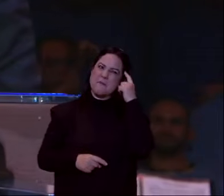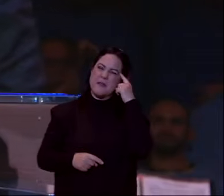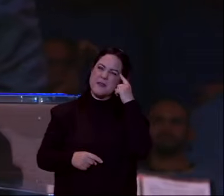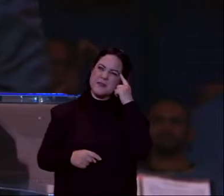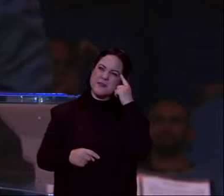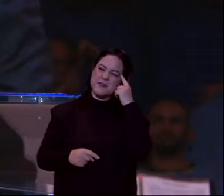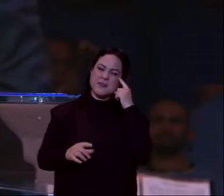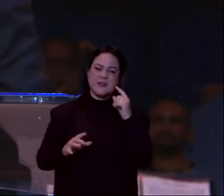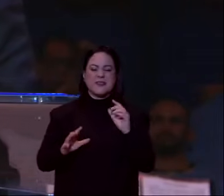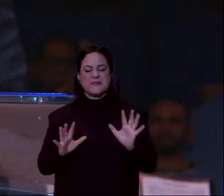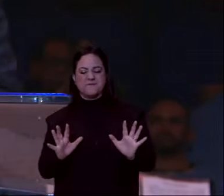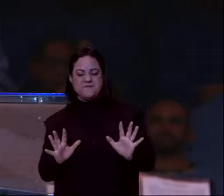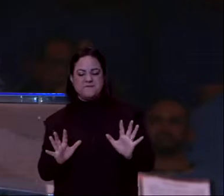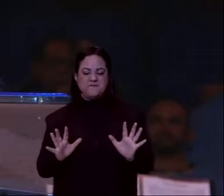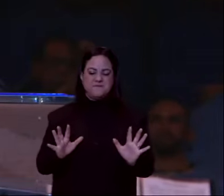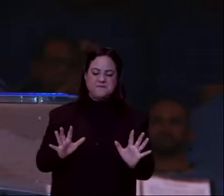olha,